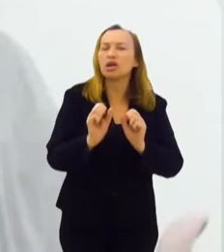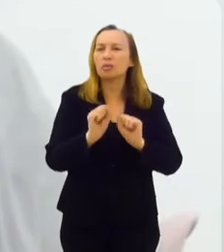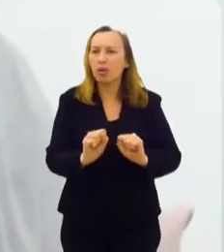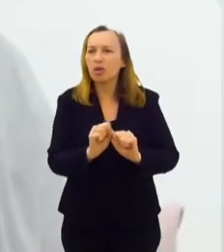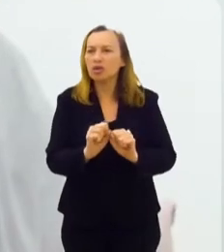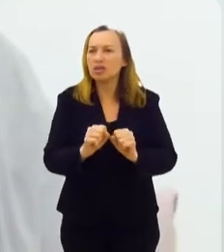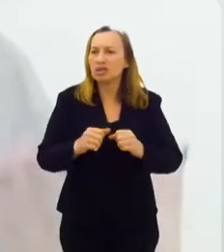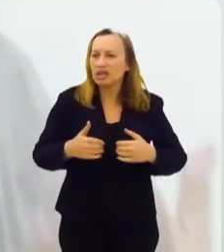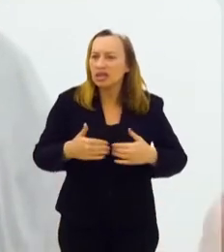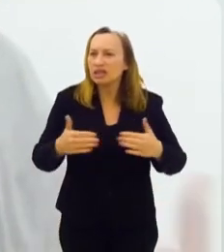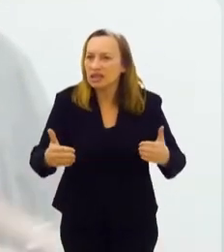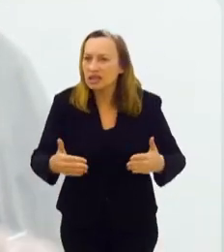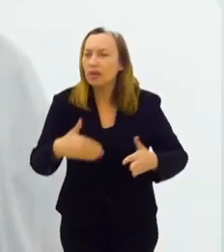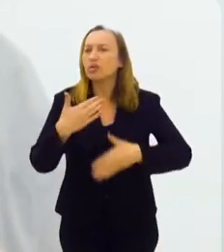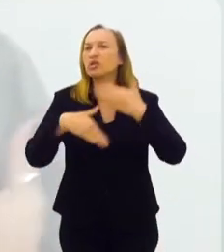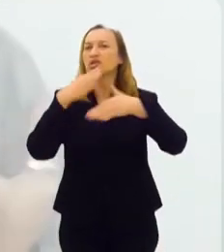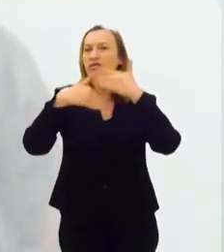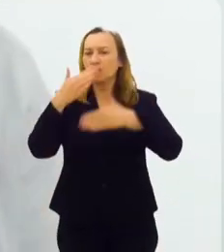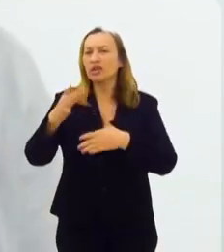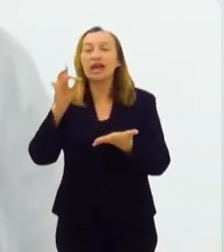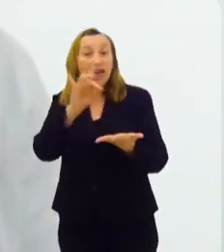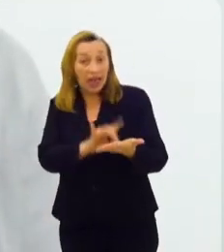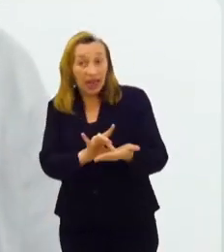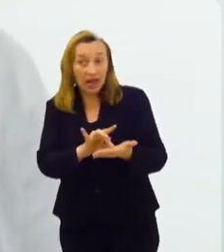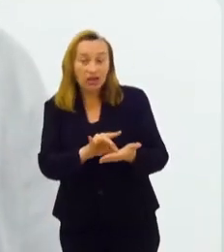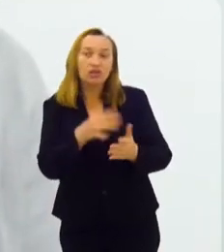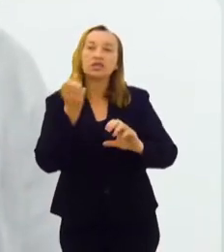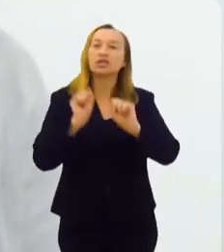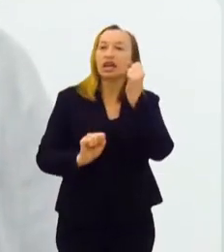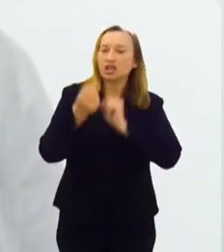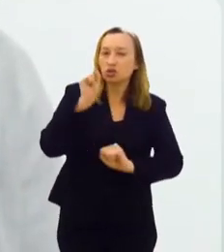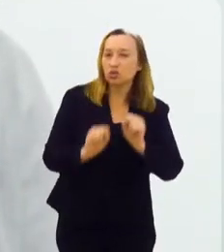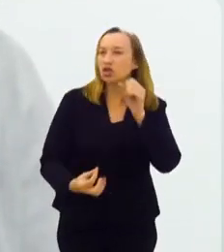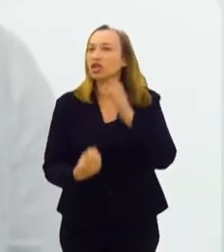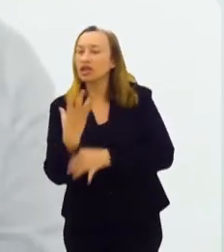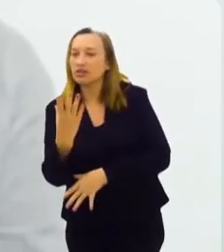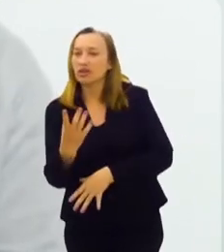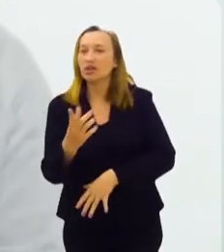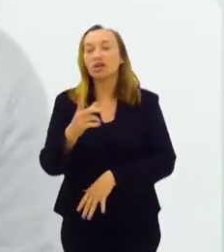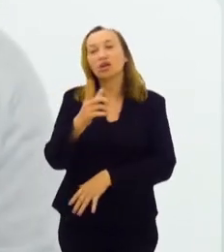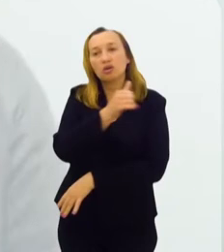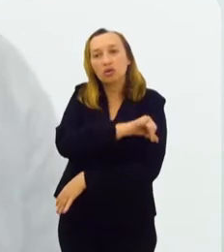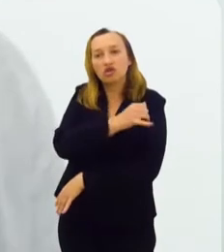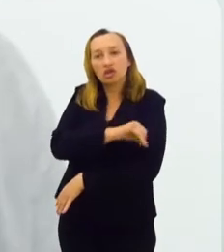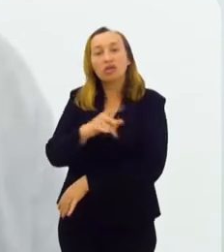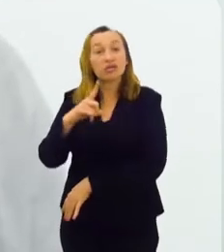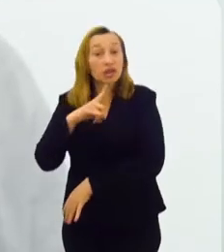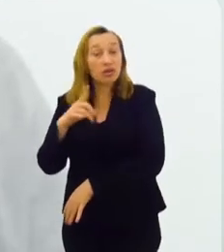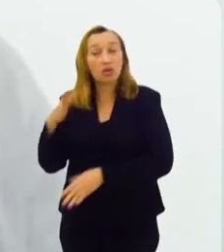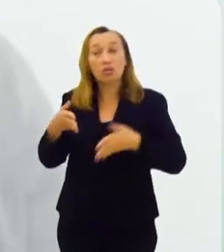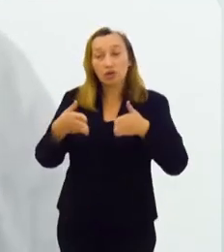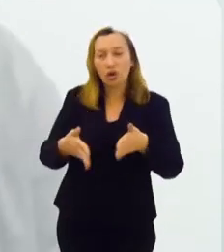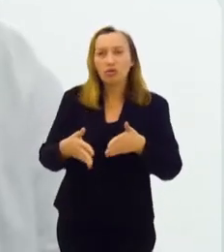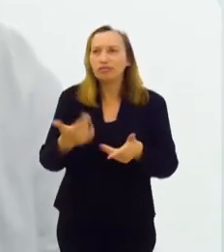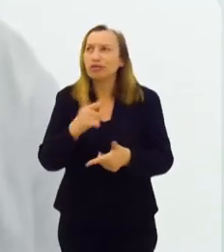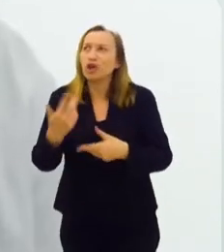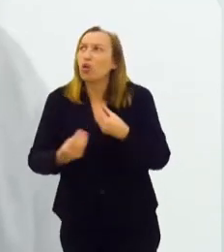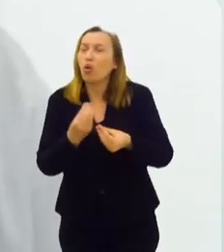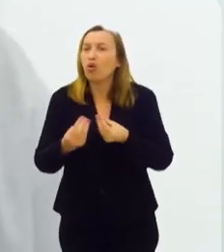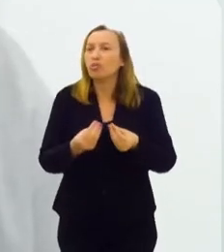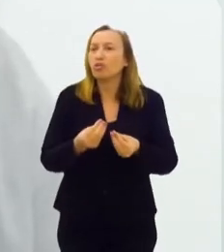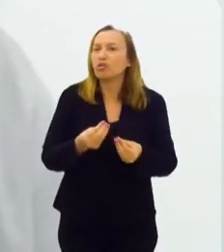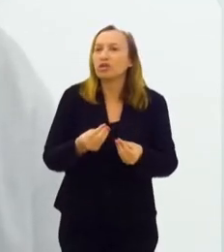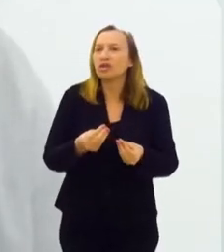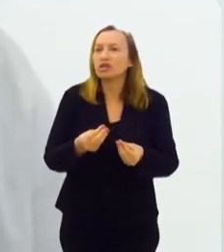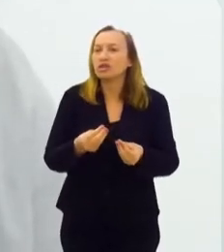de frentes que podem ser abertas para o desenvolvimento real da indústria criativa, que é algo que o Rio de Janeiro tem como vocação, não